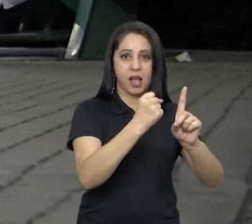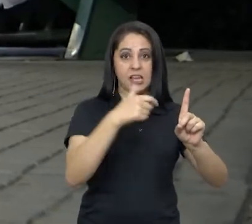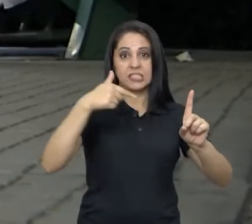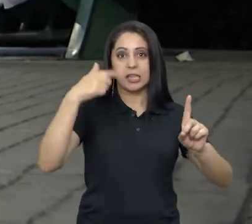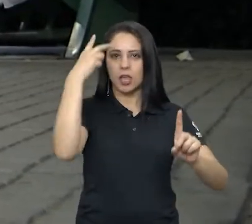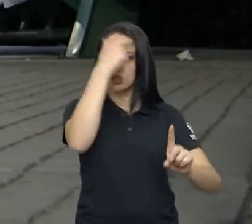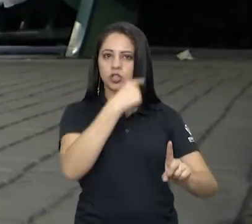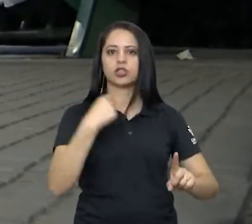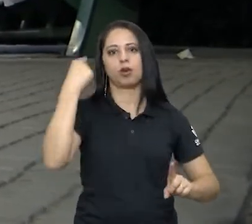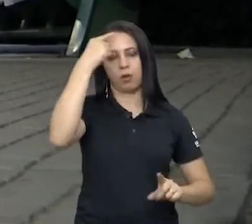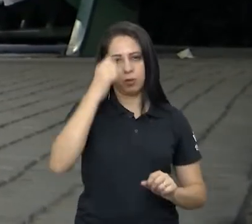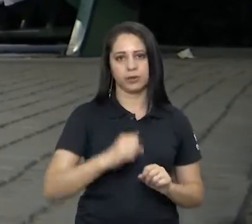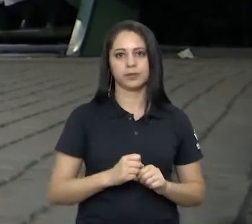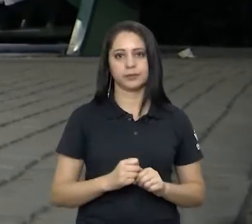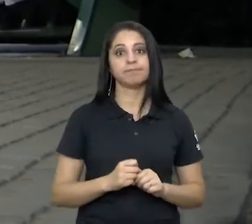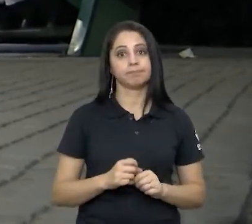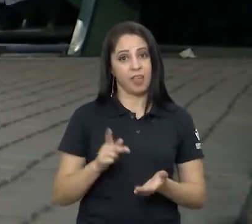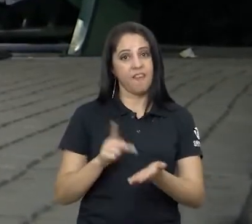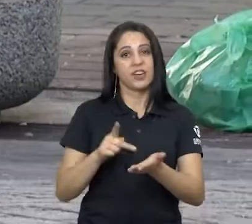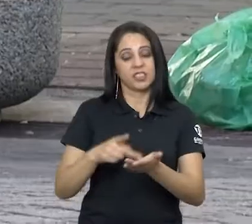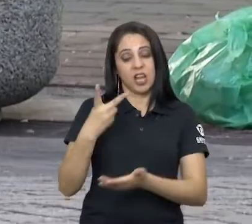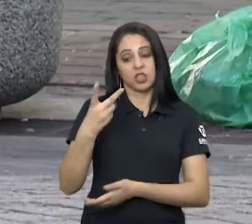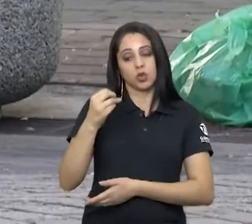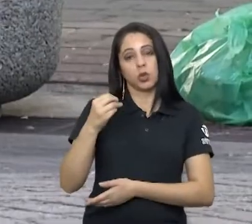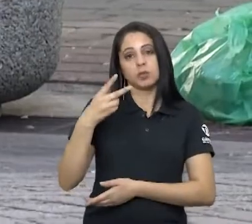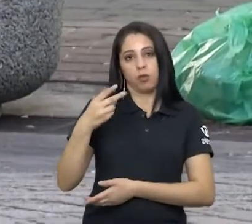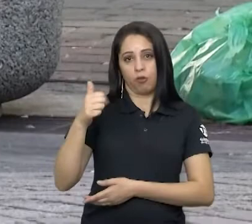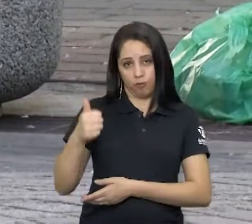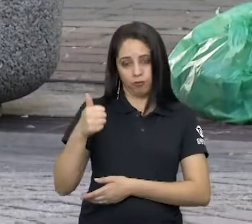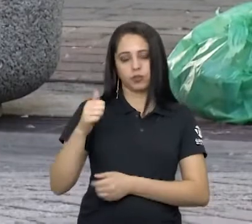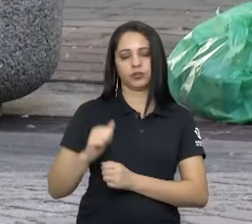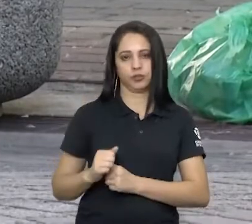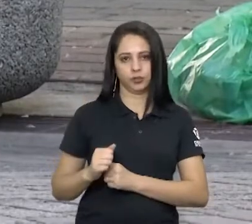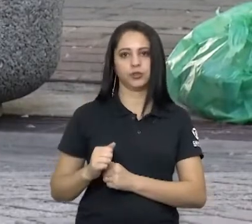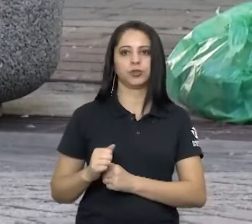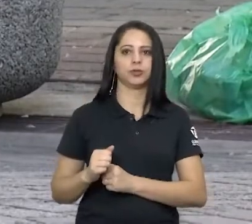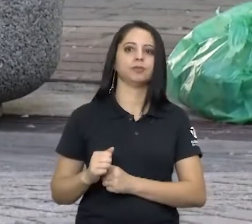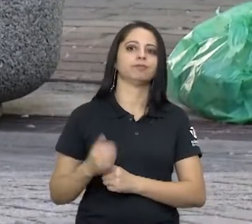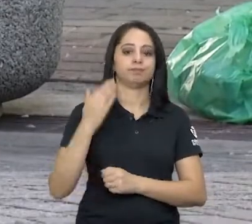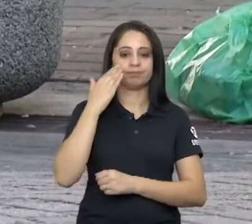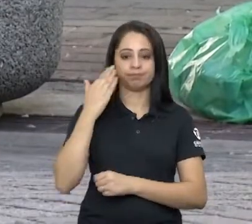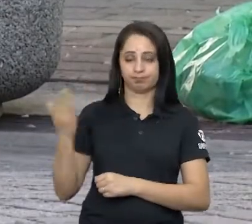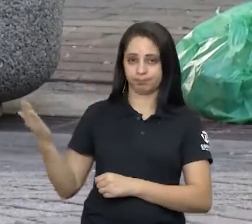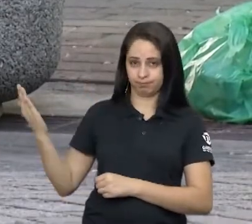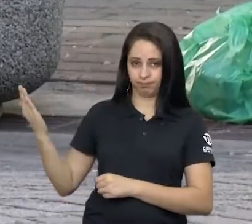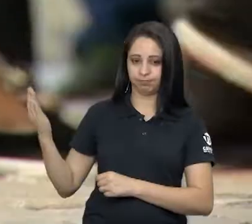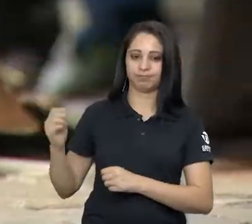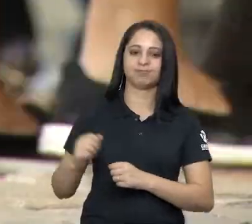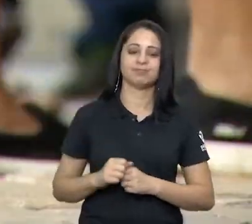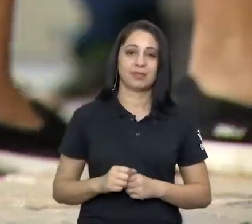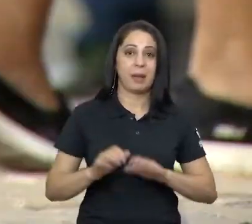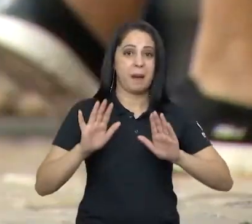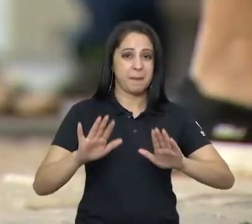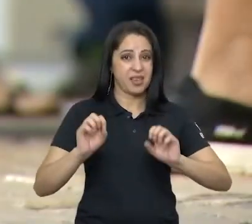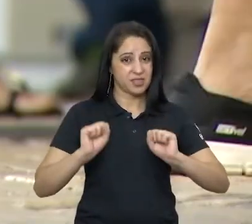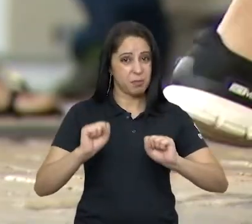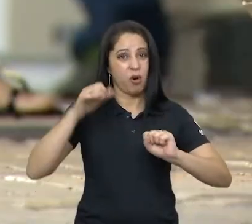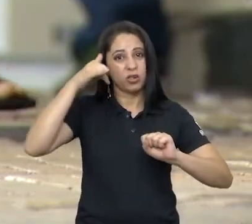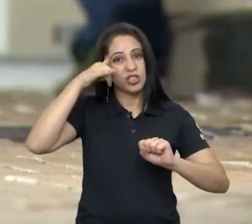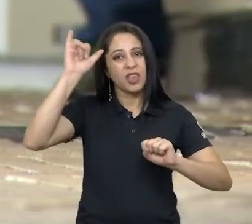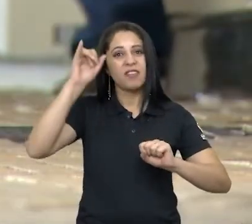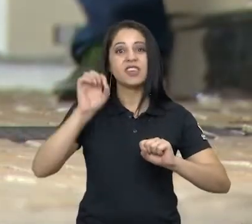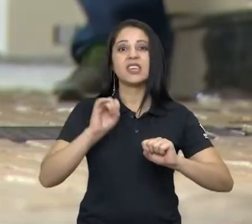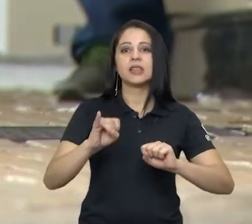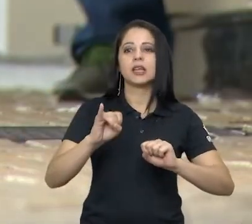foi a realidade no Brasil em 2021, de acordo com o Fórum Brasileiro de Segurança Pública. Dados que poderiam